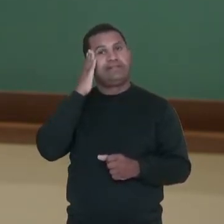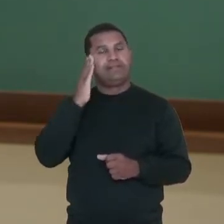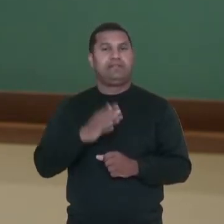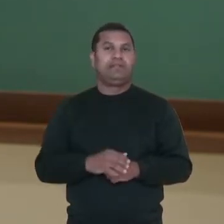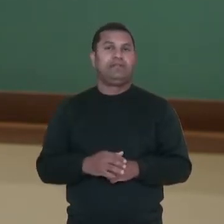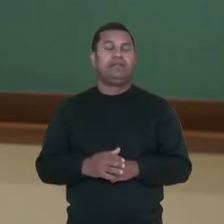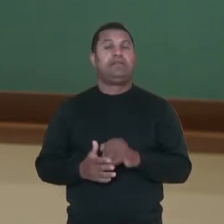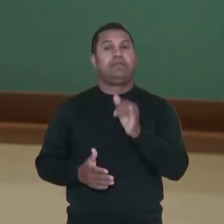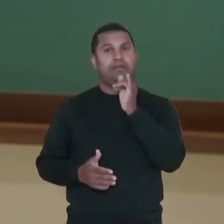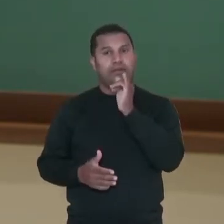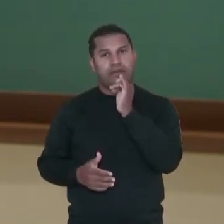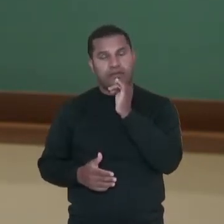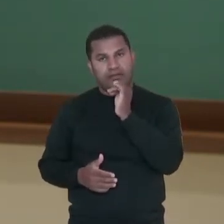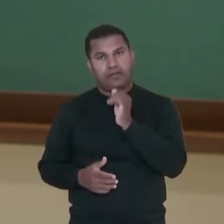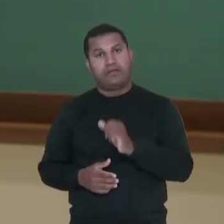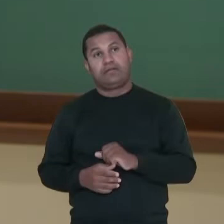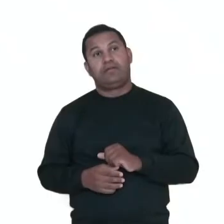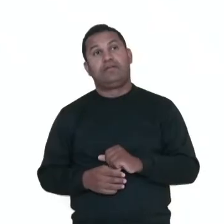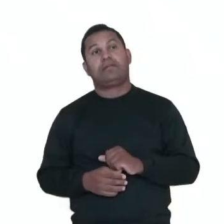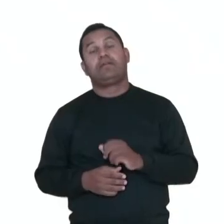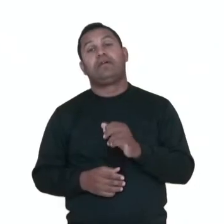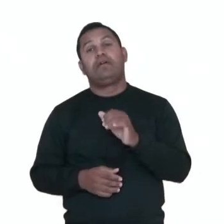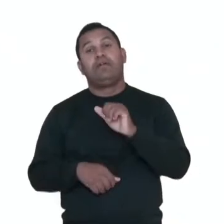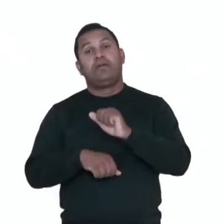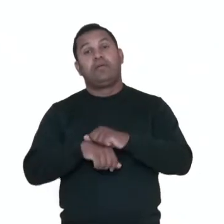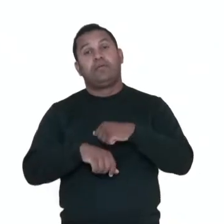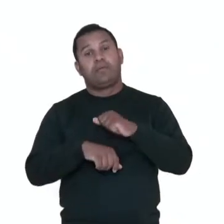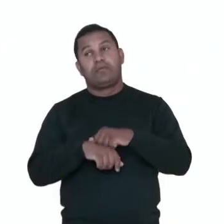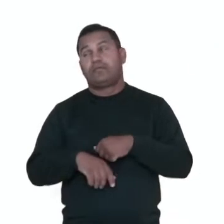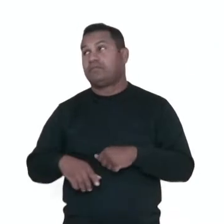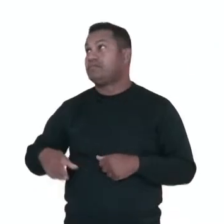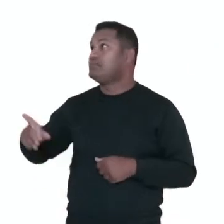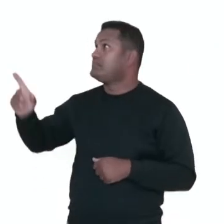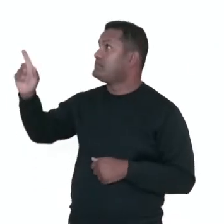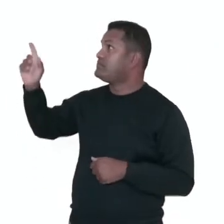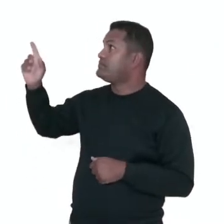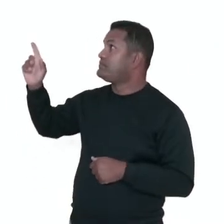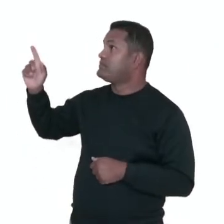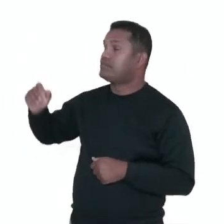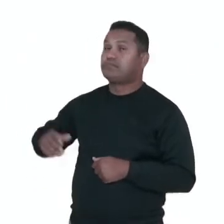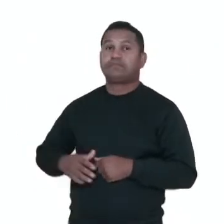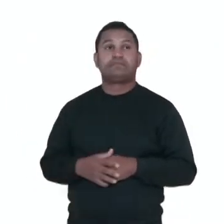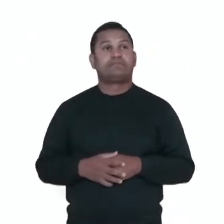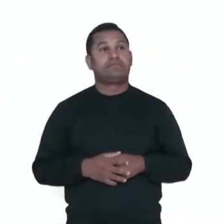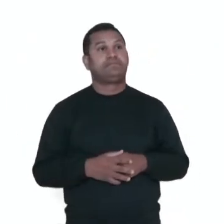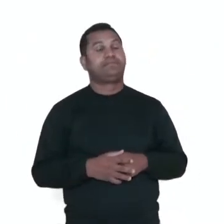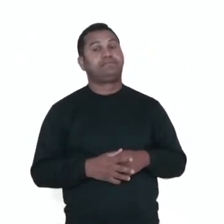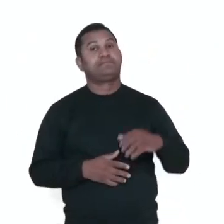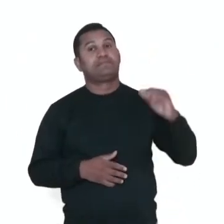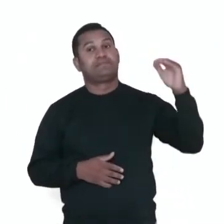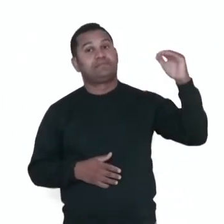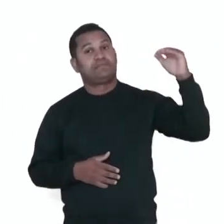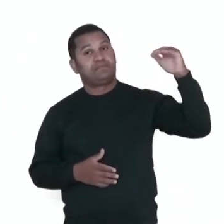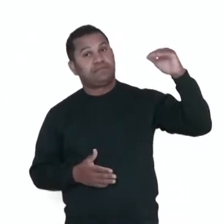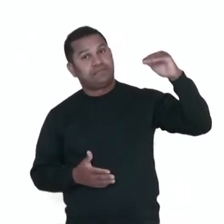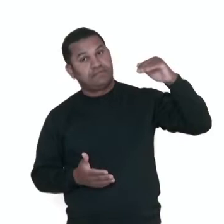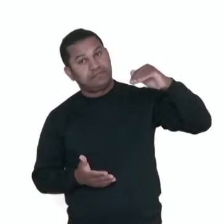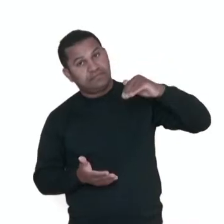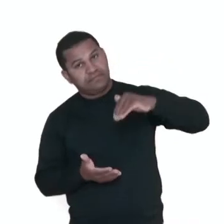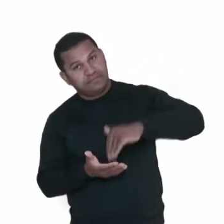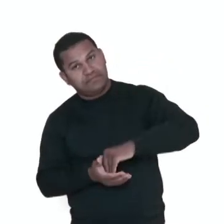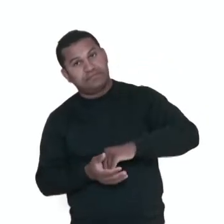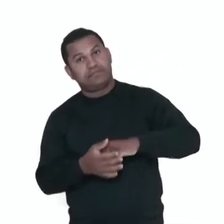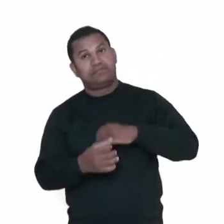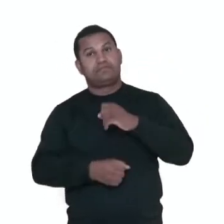pobreza. Repare aqui, né, então temos um gráfico mostrando que, no geral, o Brasil teve uma queda até o ano de 2017